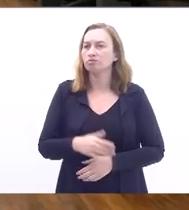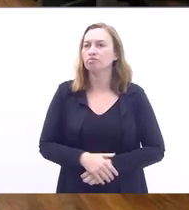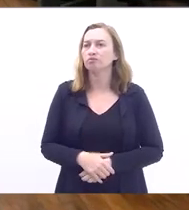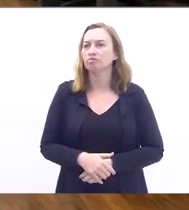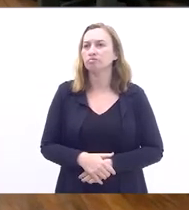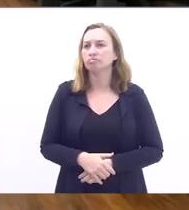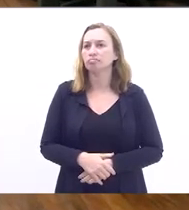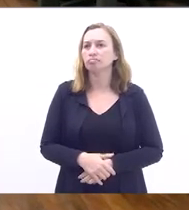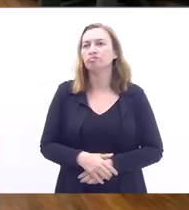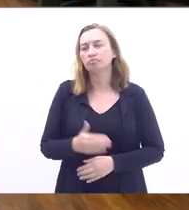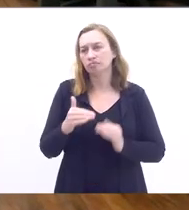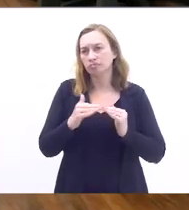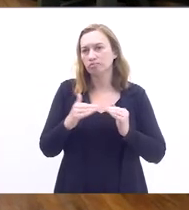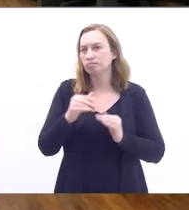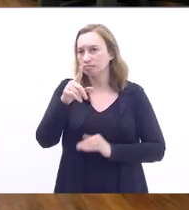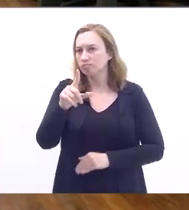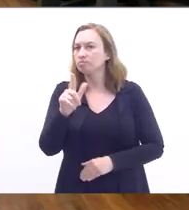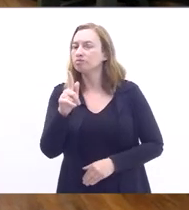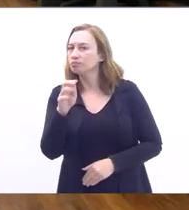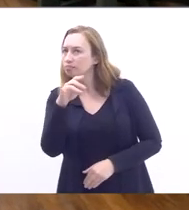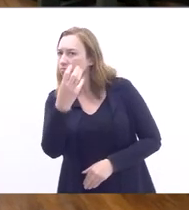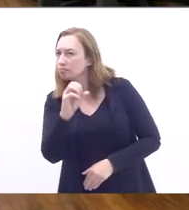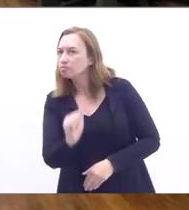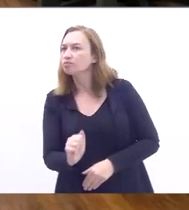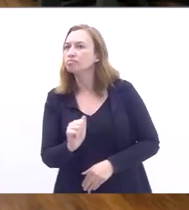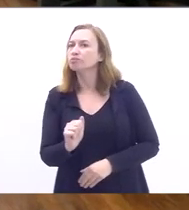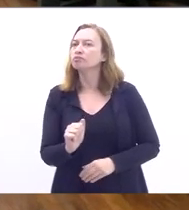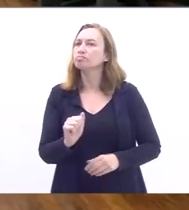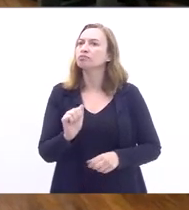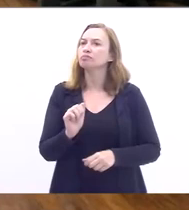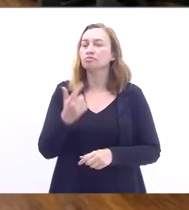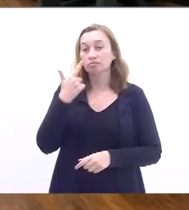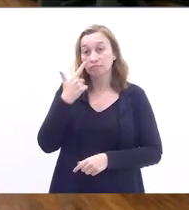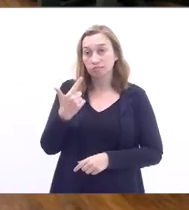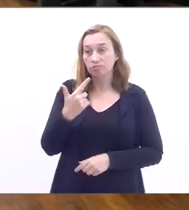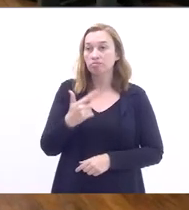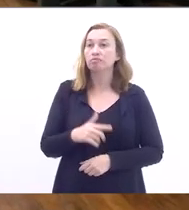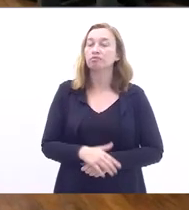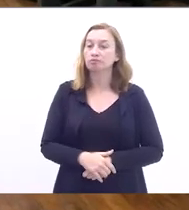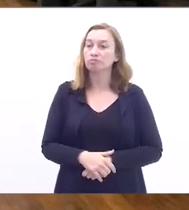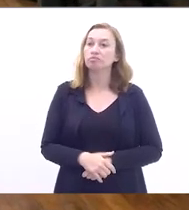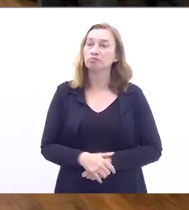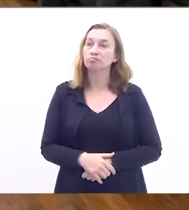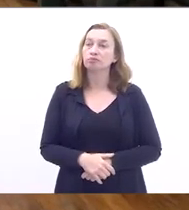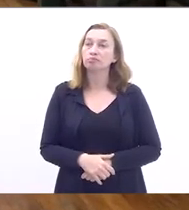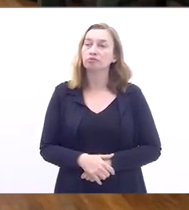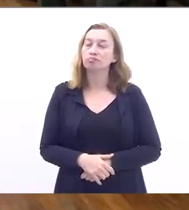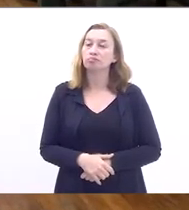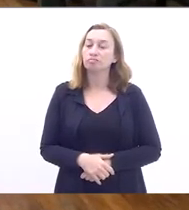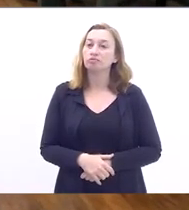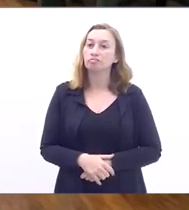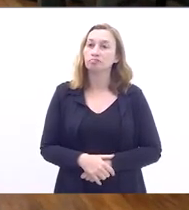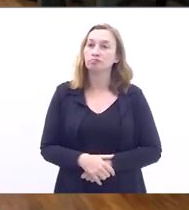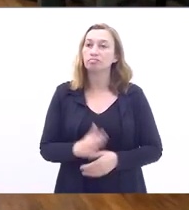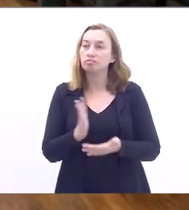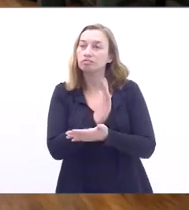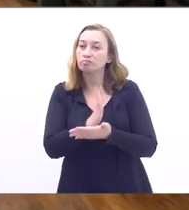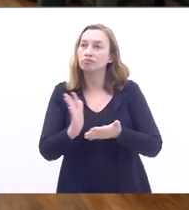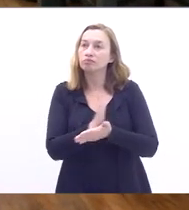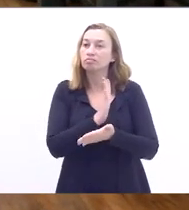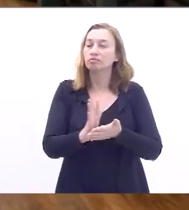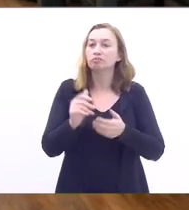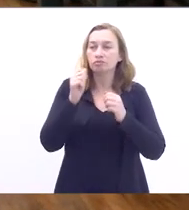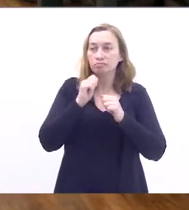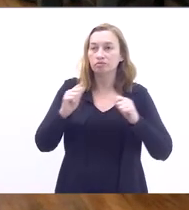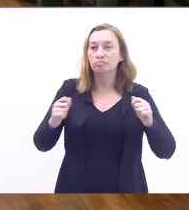passo né Eu concordo com você Gaúcho essa audiência está sendo assistido né mas está sendo assistido destacar algum assessor parece de